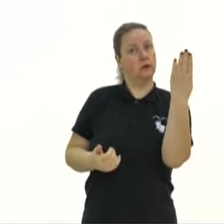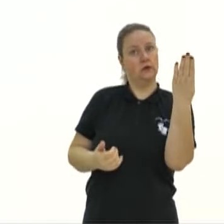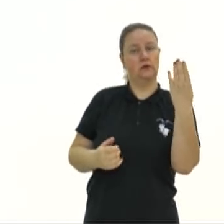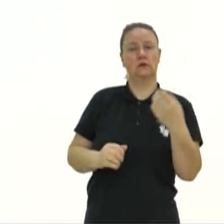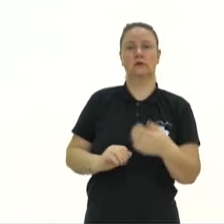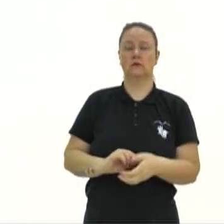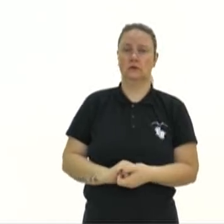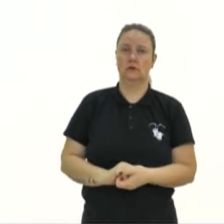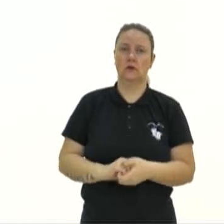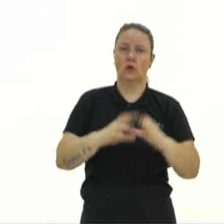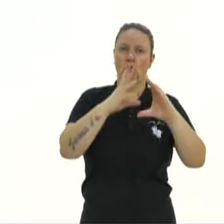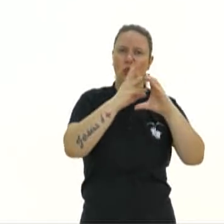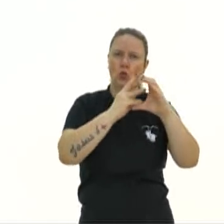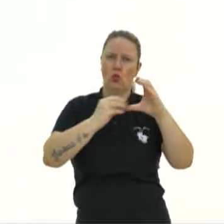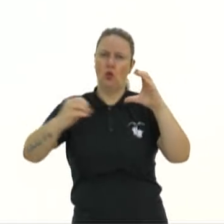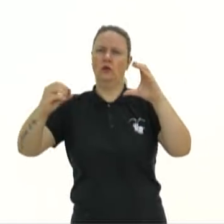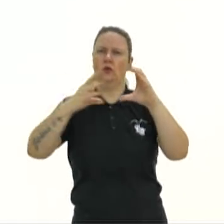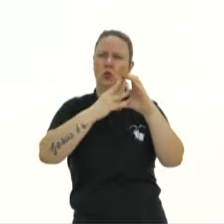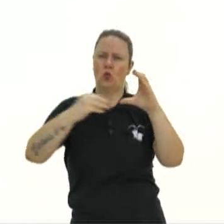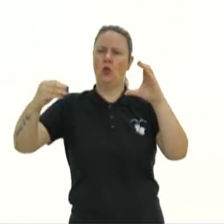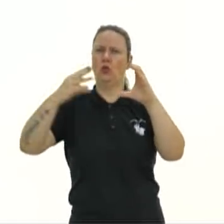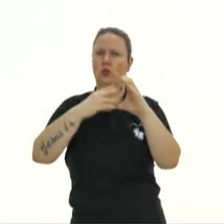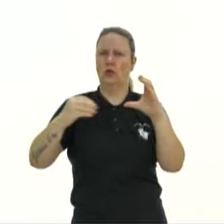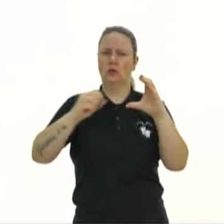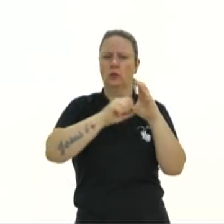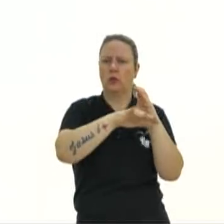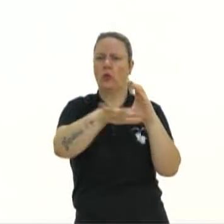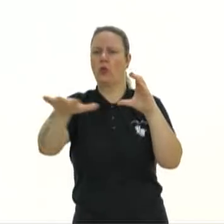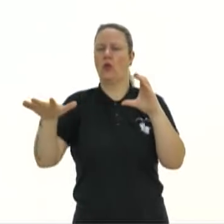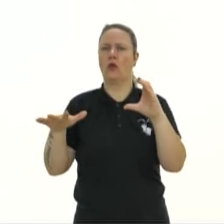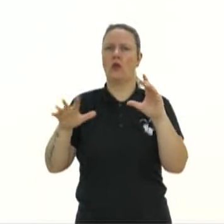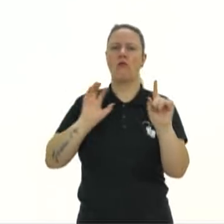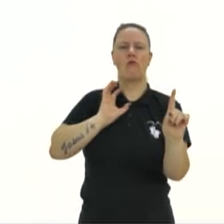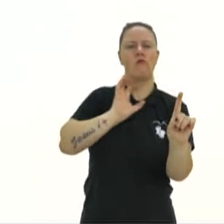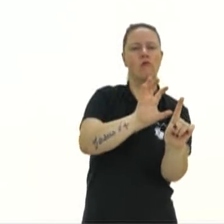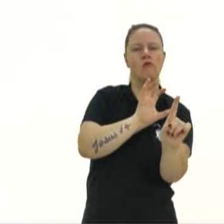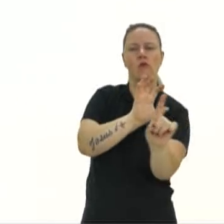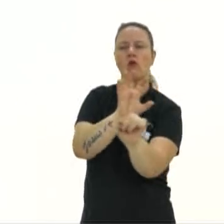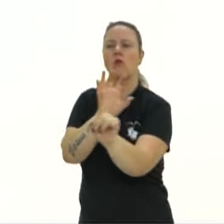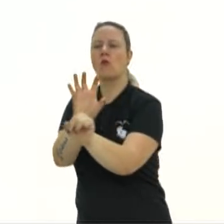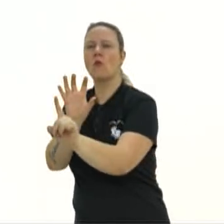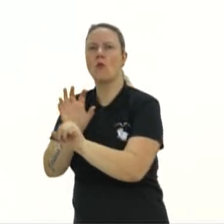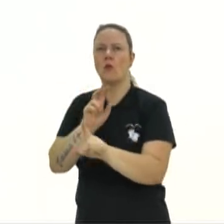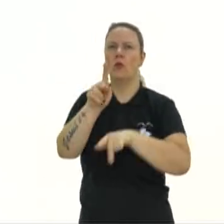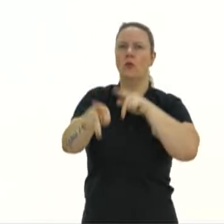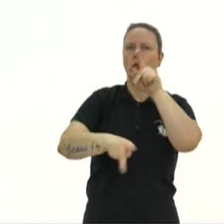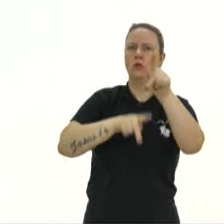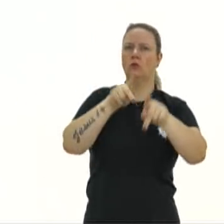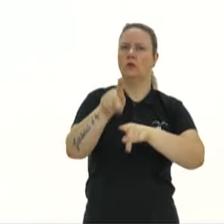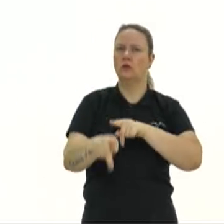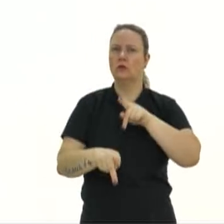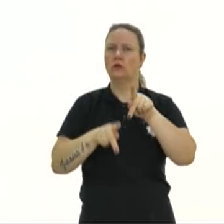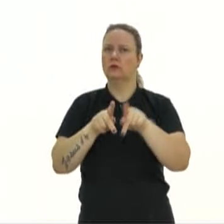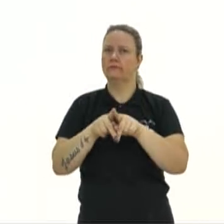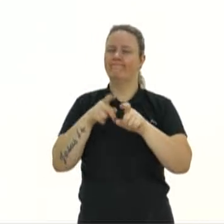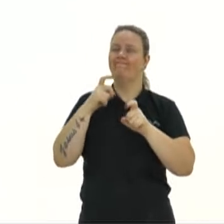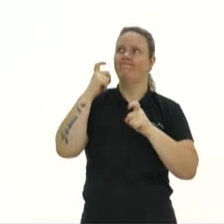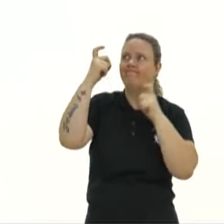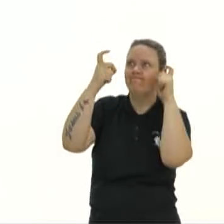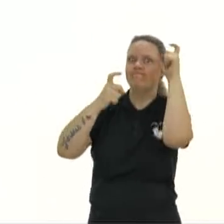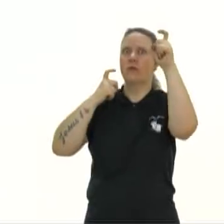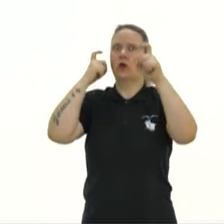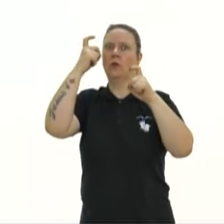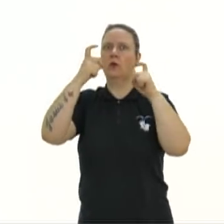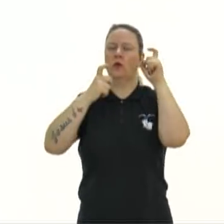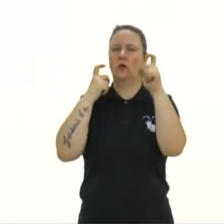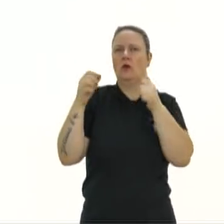notícias falsas com o objetivo de manipular a opinião pública preocupa ainda mais com a proximidade das eleições